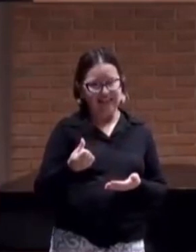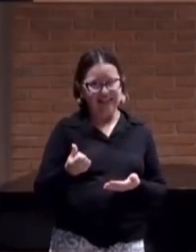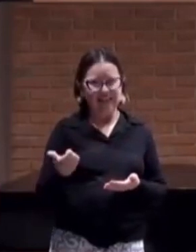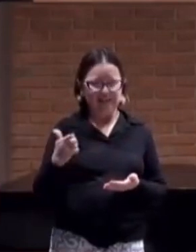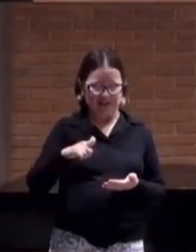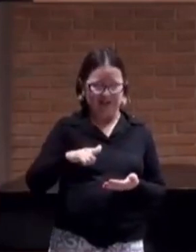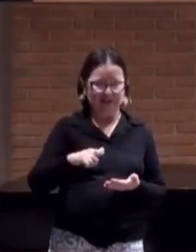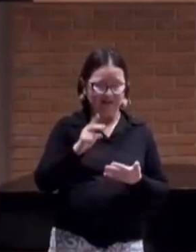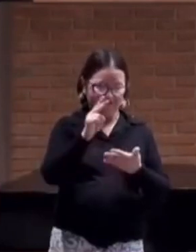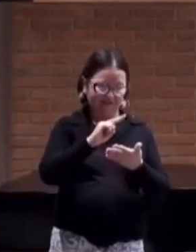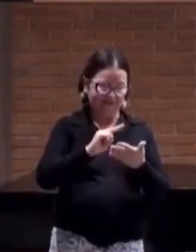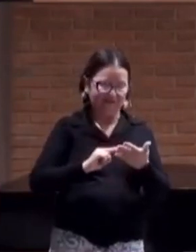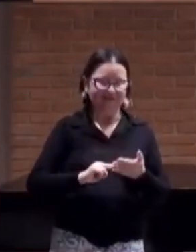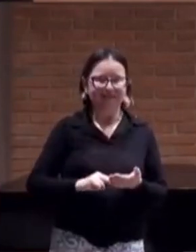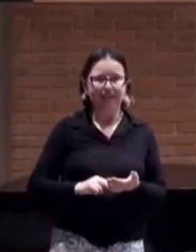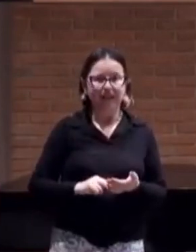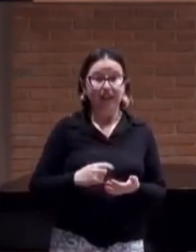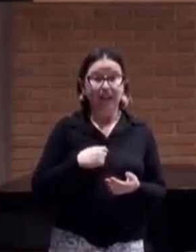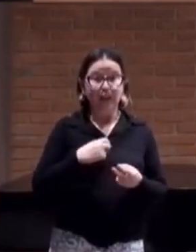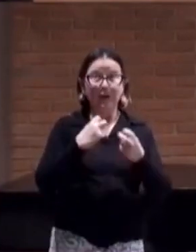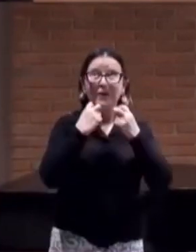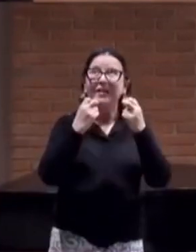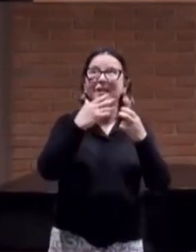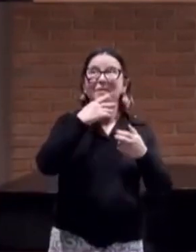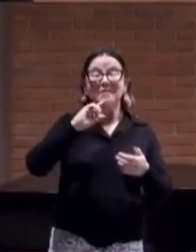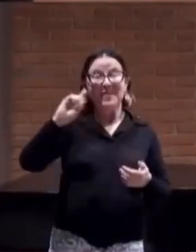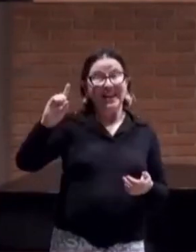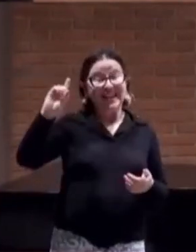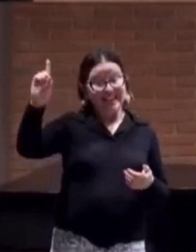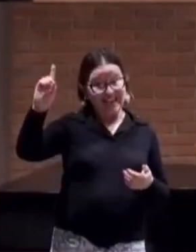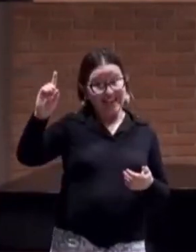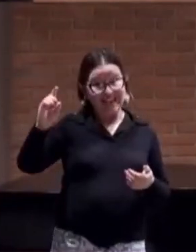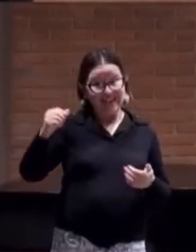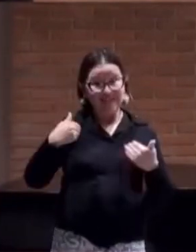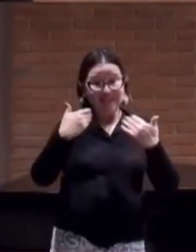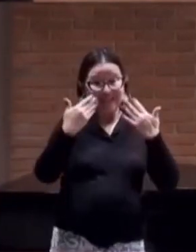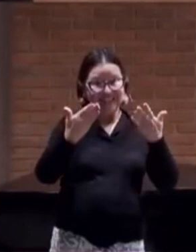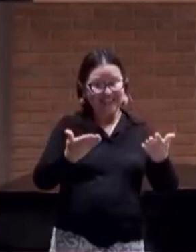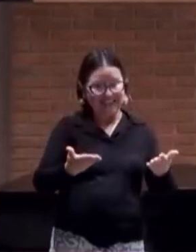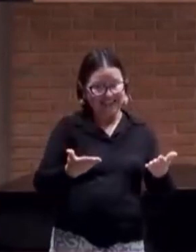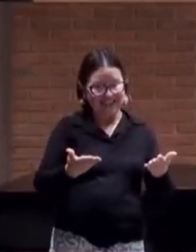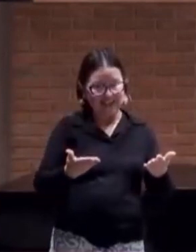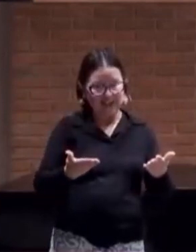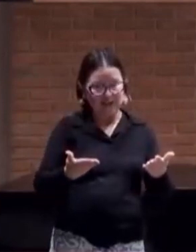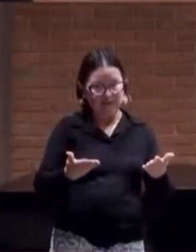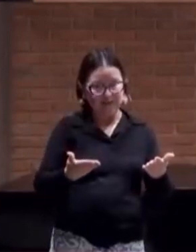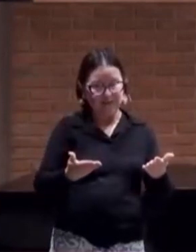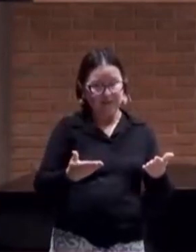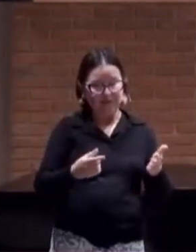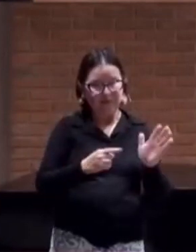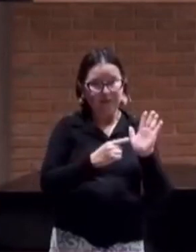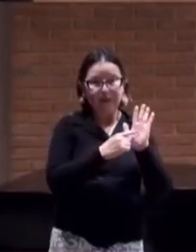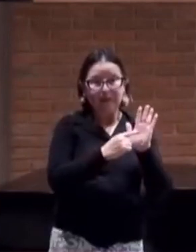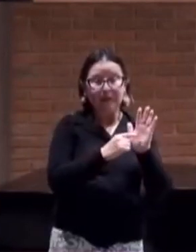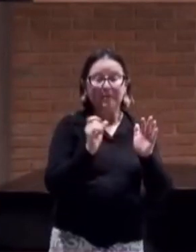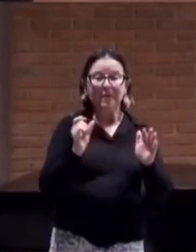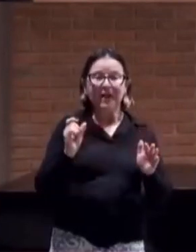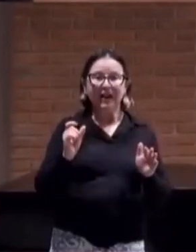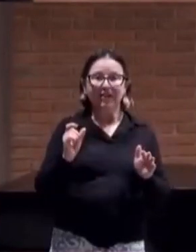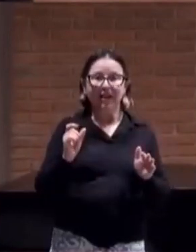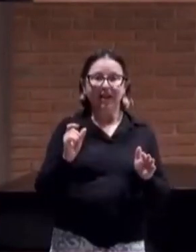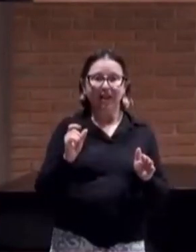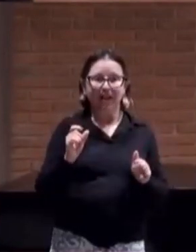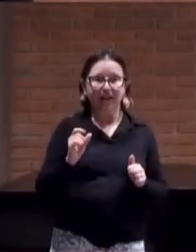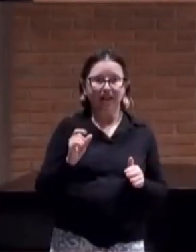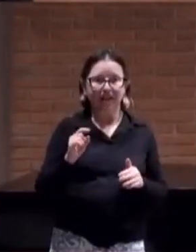olhadinha. Eu rogarei ao Pai e Ele vos dará, aqui aparece uma palavra, outro.